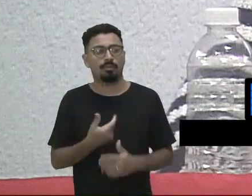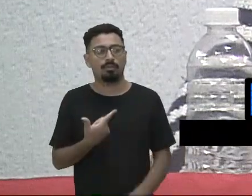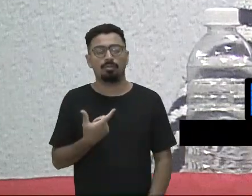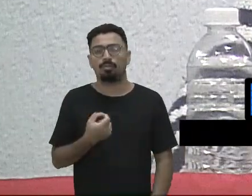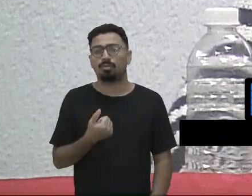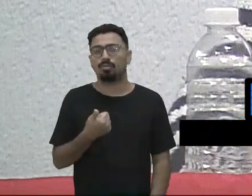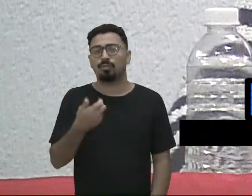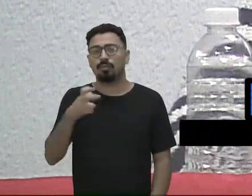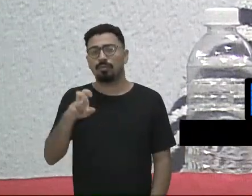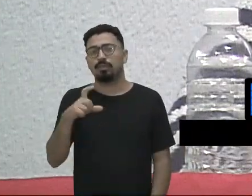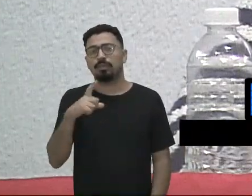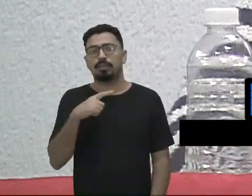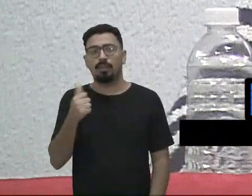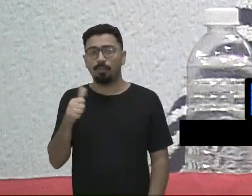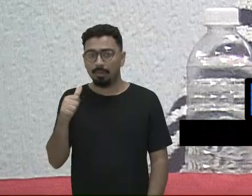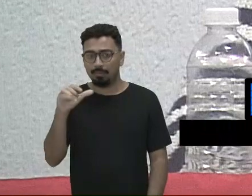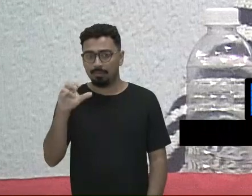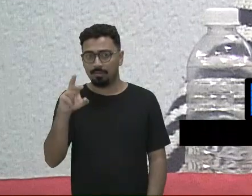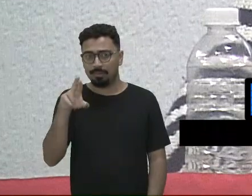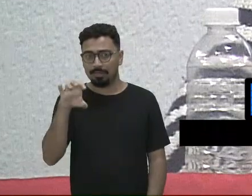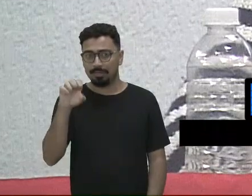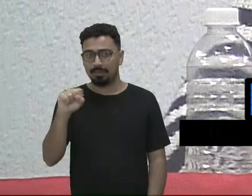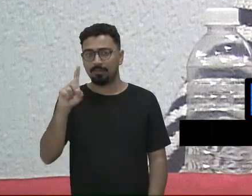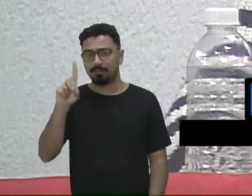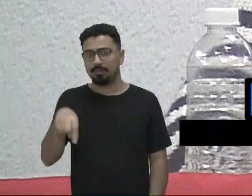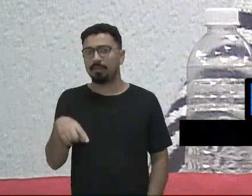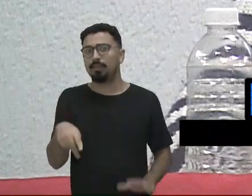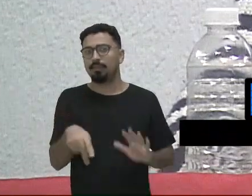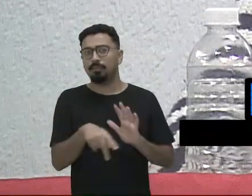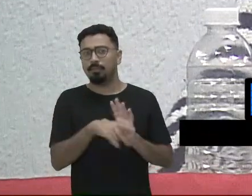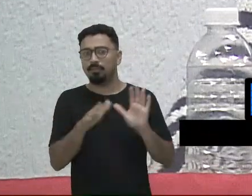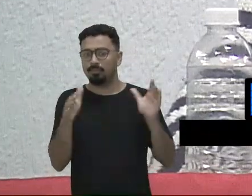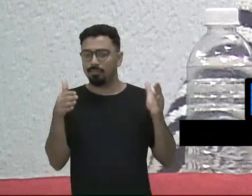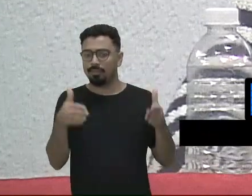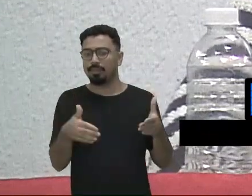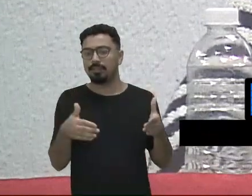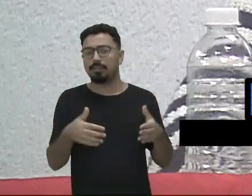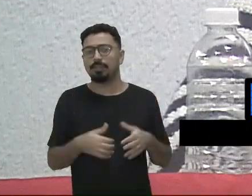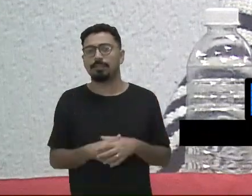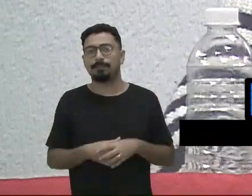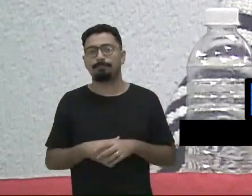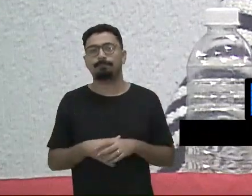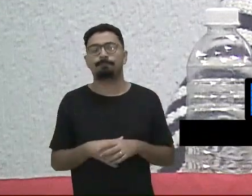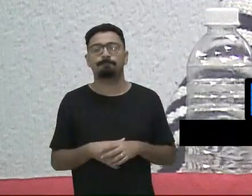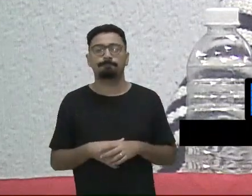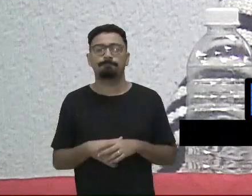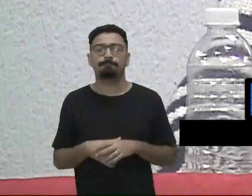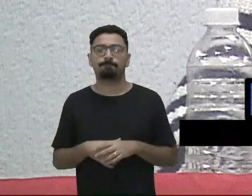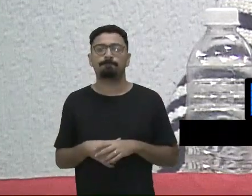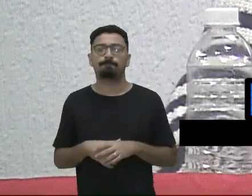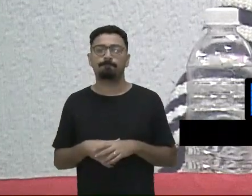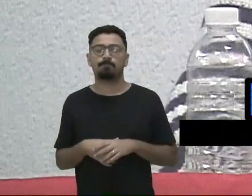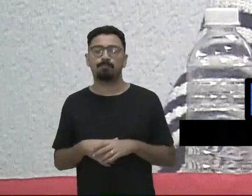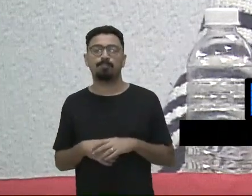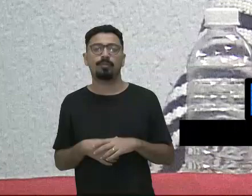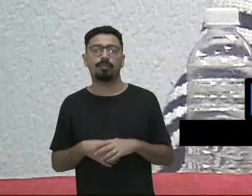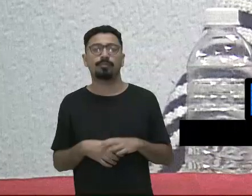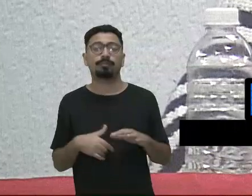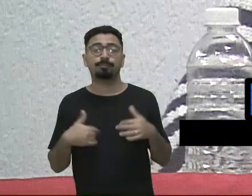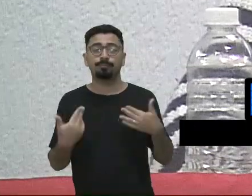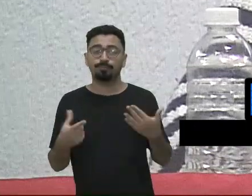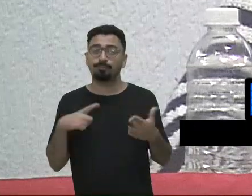2015 a implantação do primeiro CREAS, centro de referência especializado. E de daí por diante a gente vem